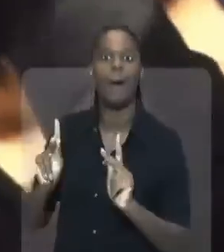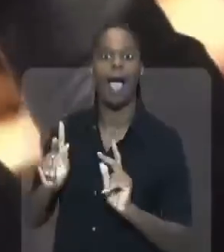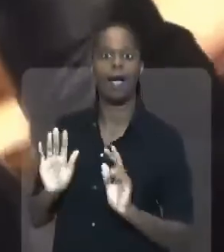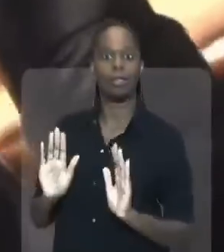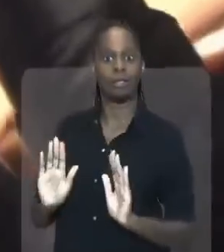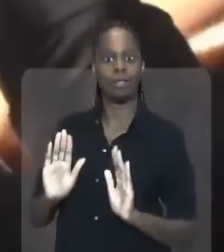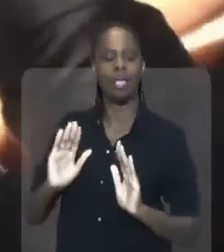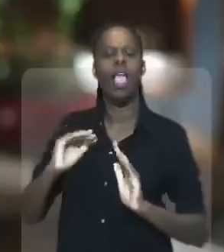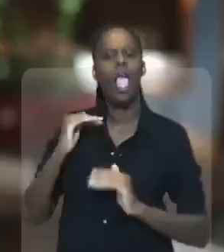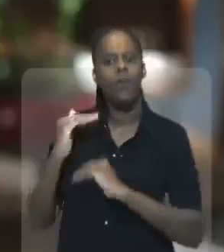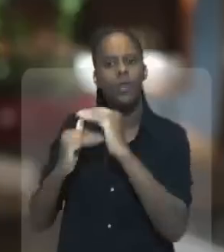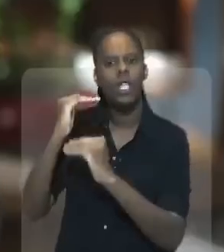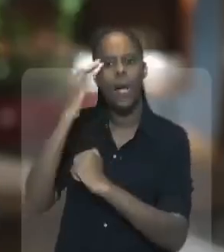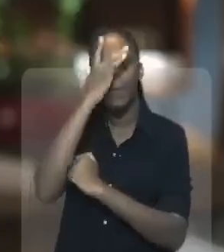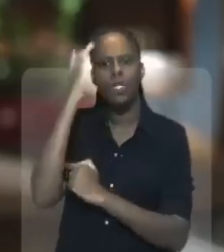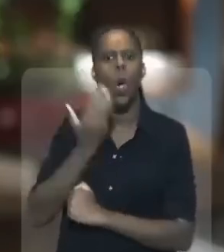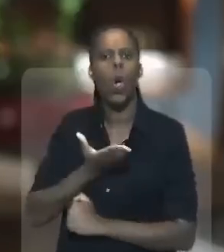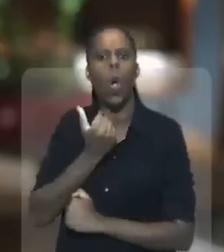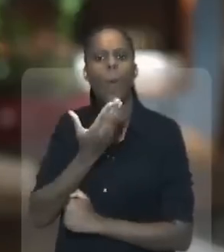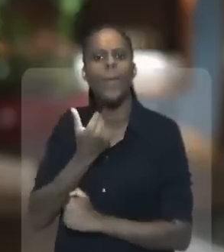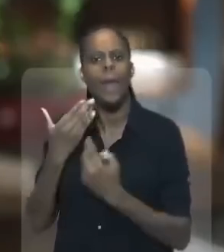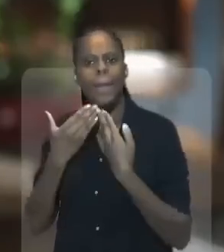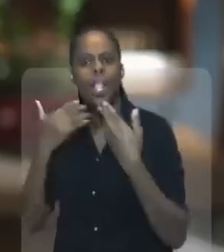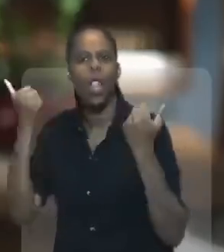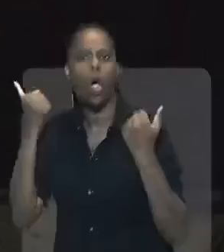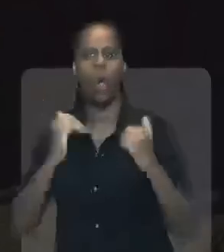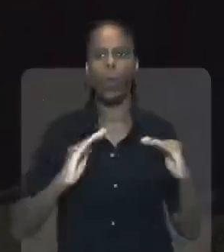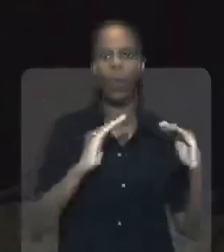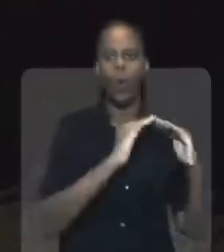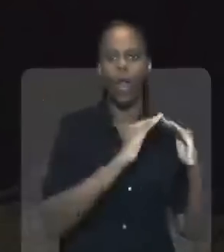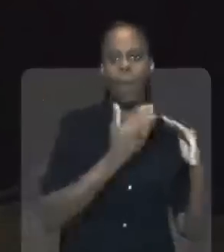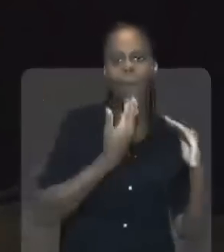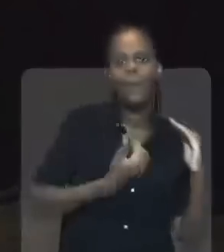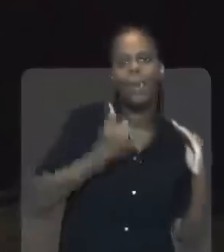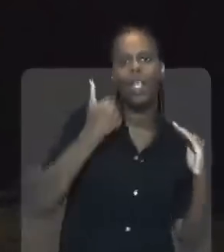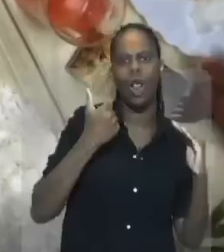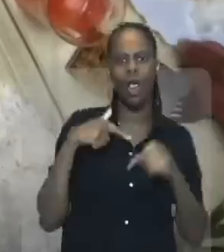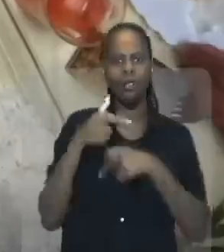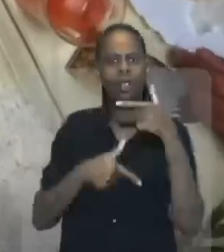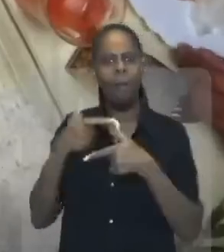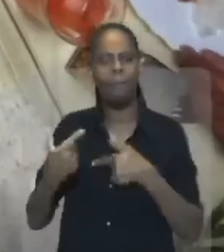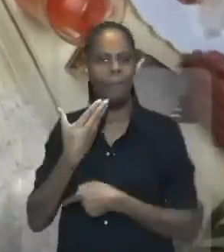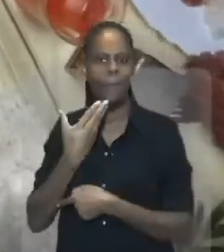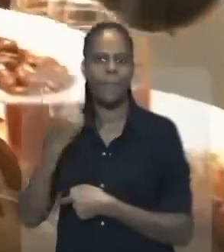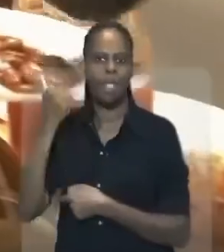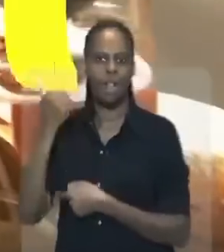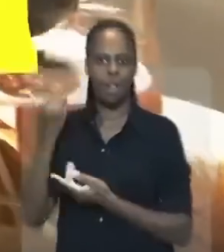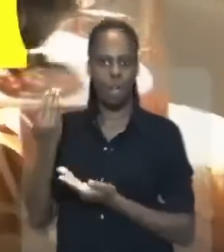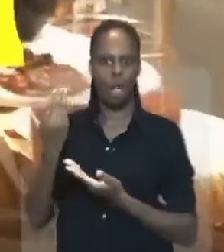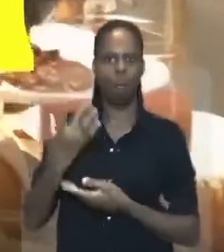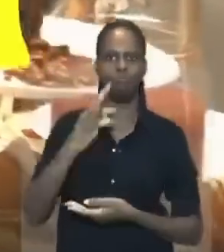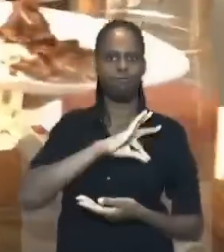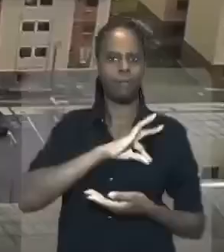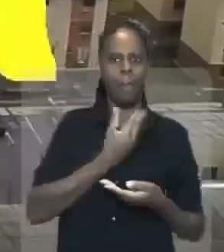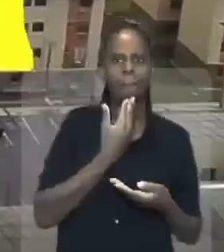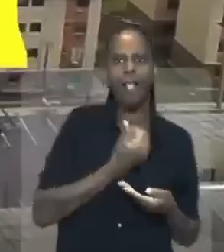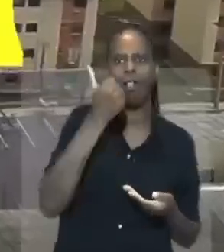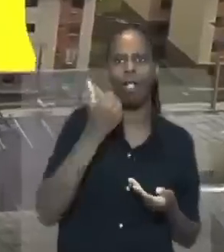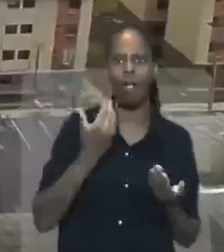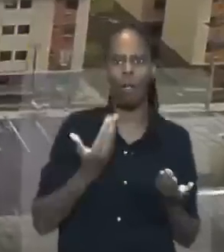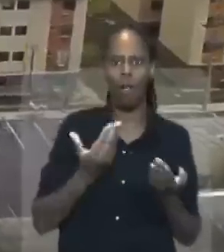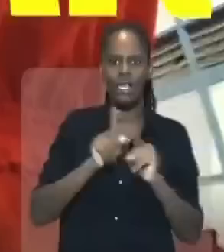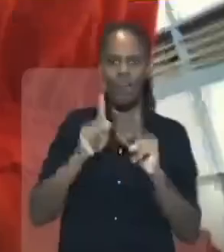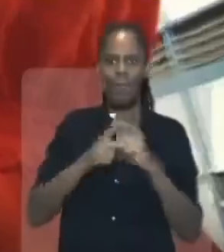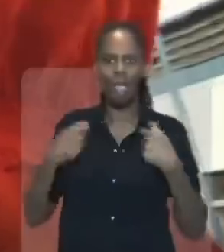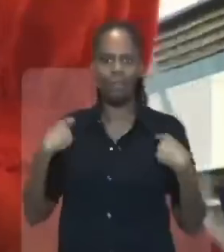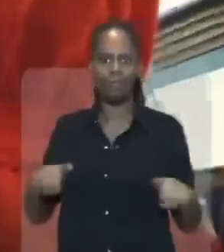Vou convidar vocês para que a gente faça uma revolução pacífica nesse país. Uma revolução que as pessoas possam comer melhor, morar